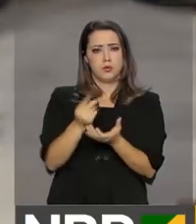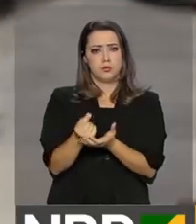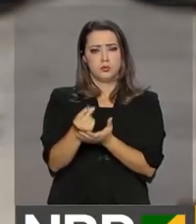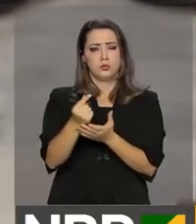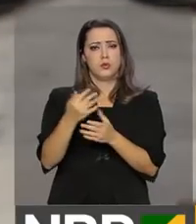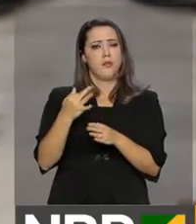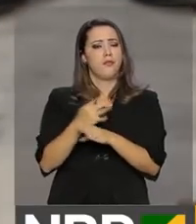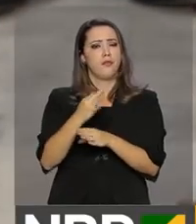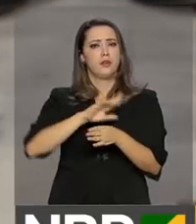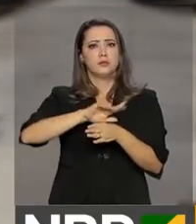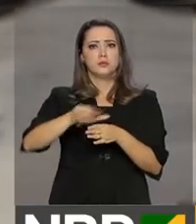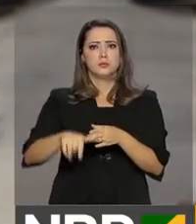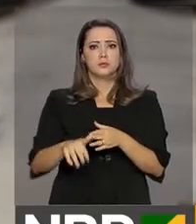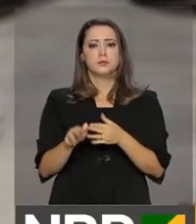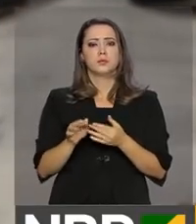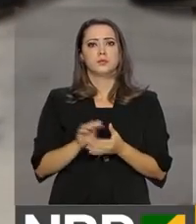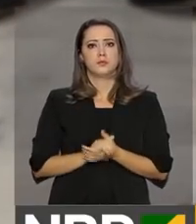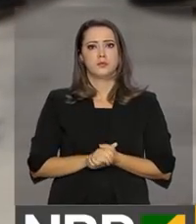minerais cefem